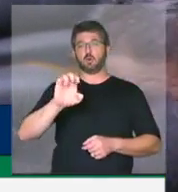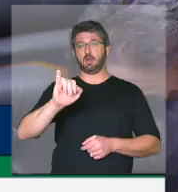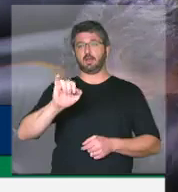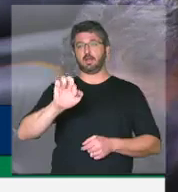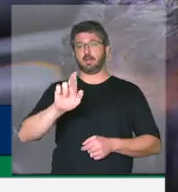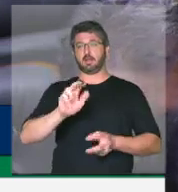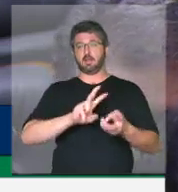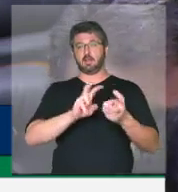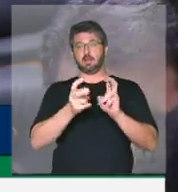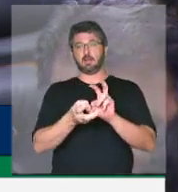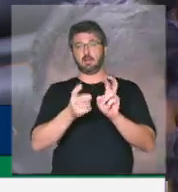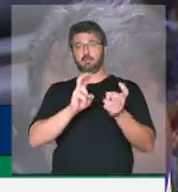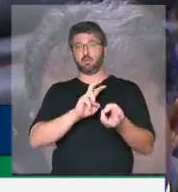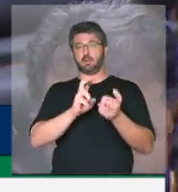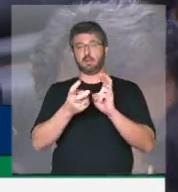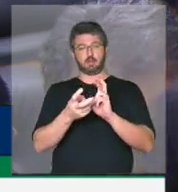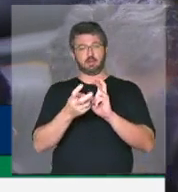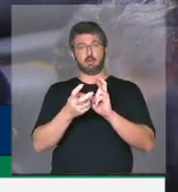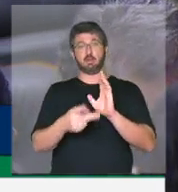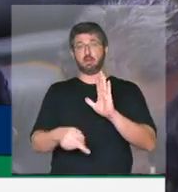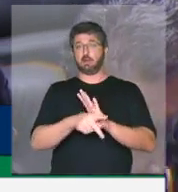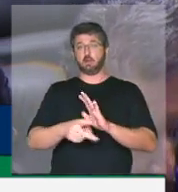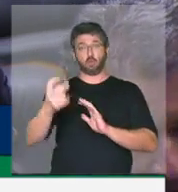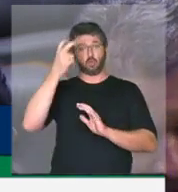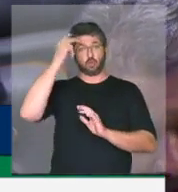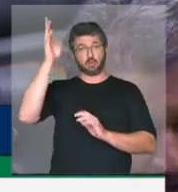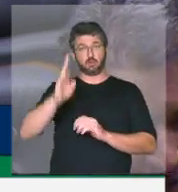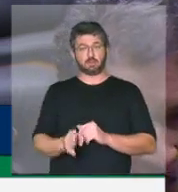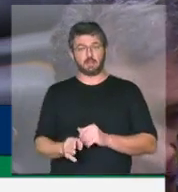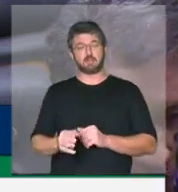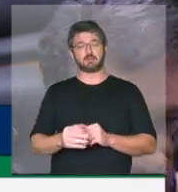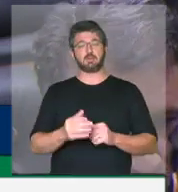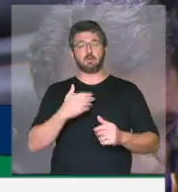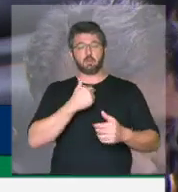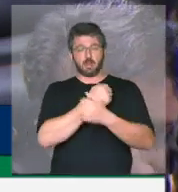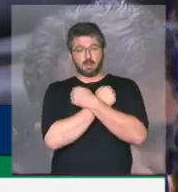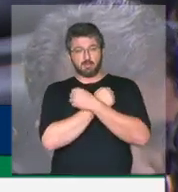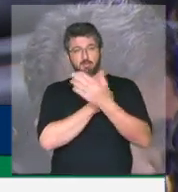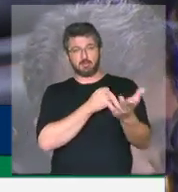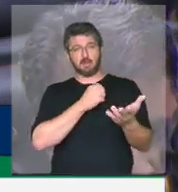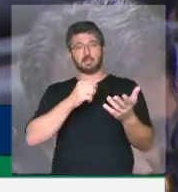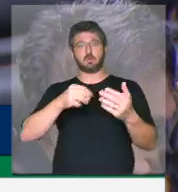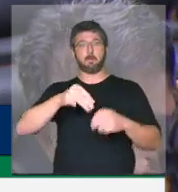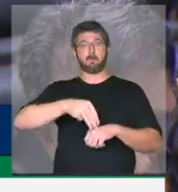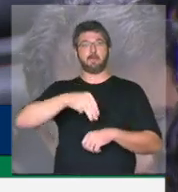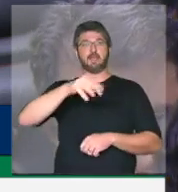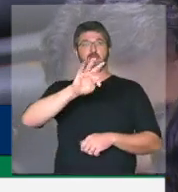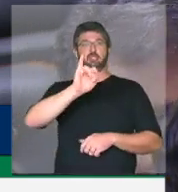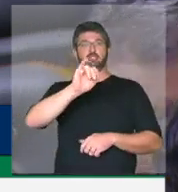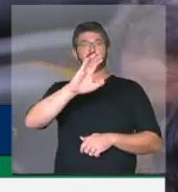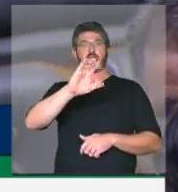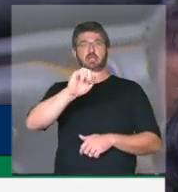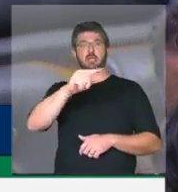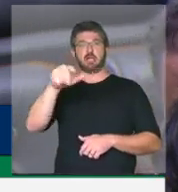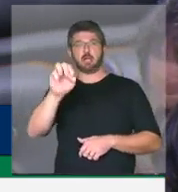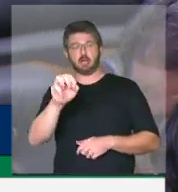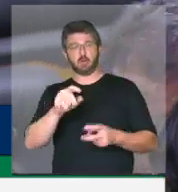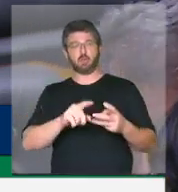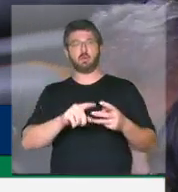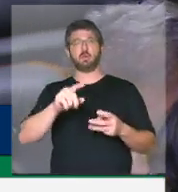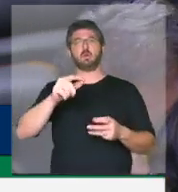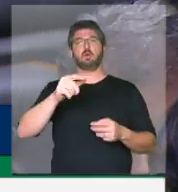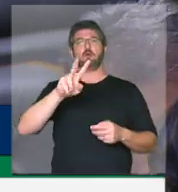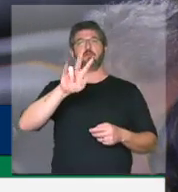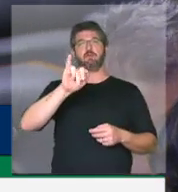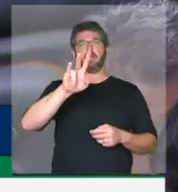no Brasil. Mandar um abraço aqui para o mestre Ticão, o mestre Anilton, o mestre Vieira e o nosso amigo Márcio Barbacena,